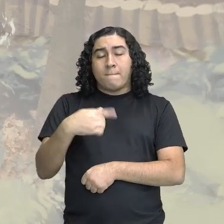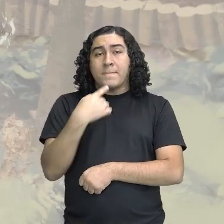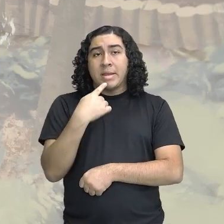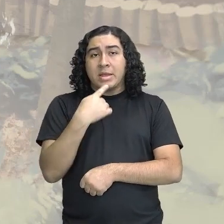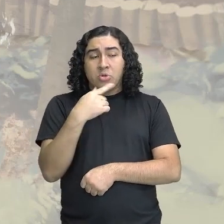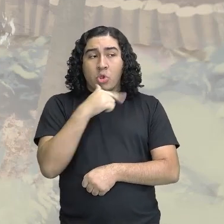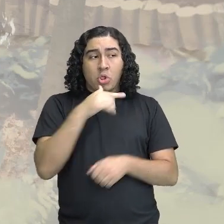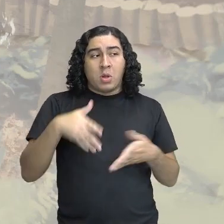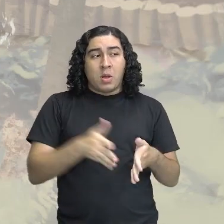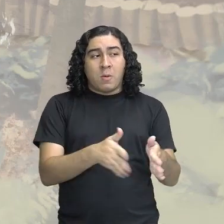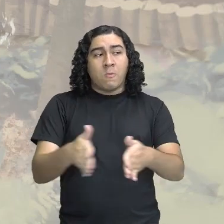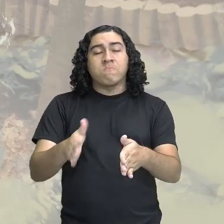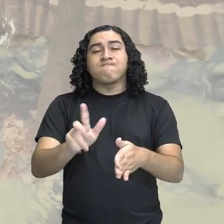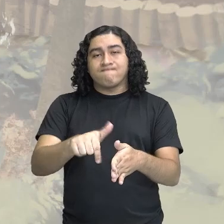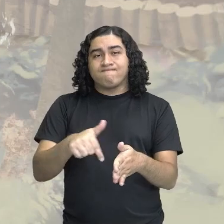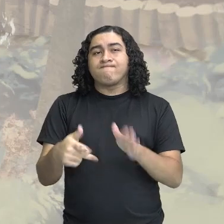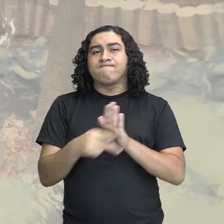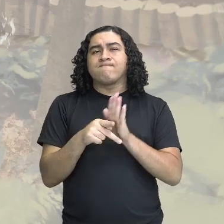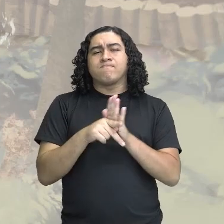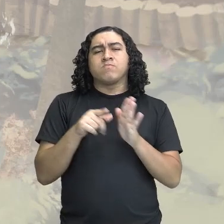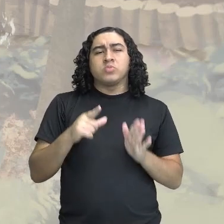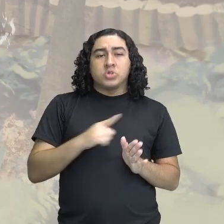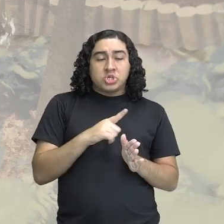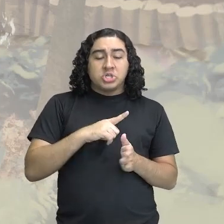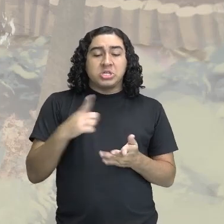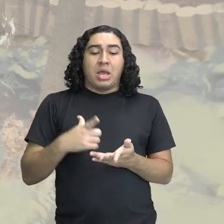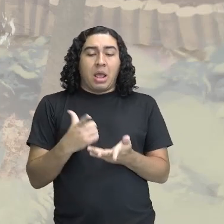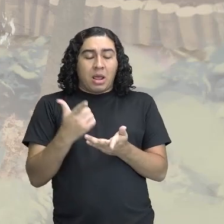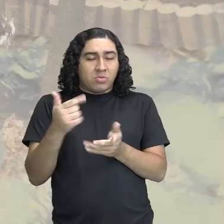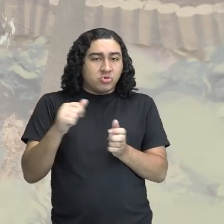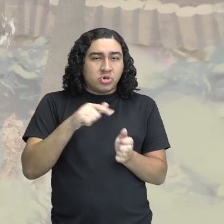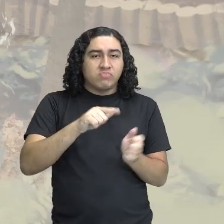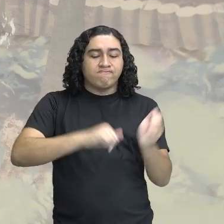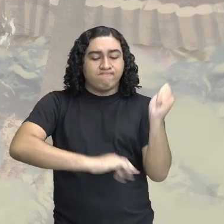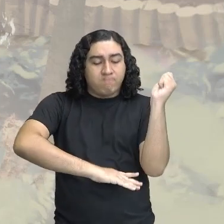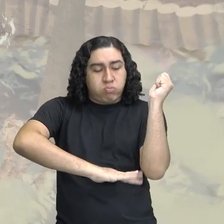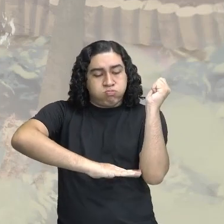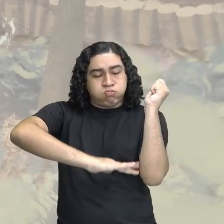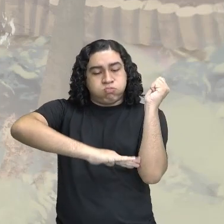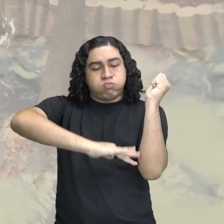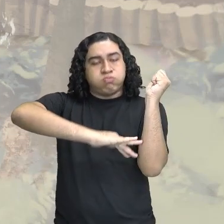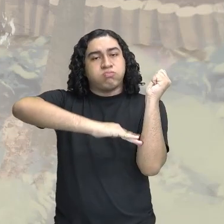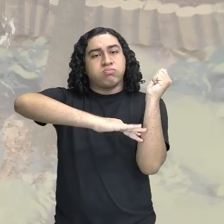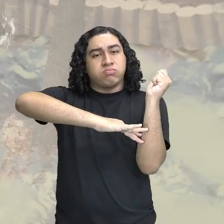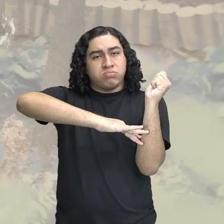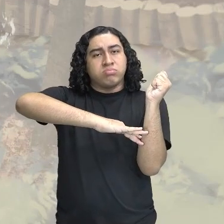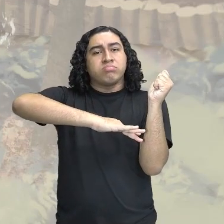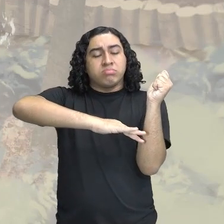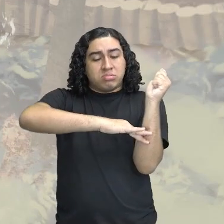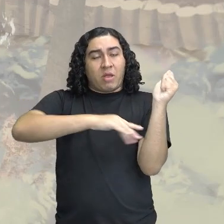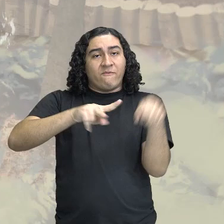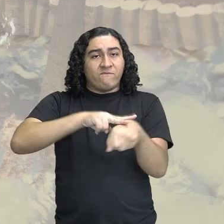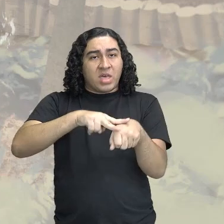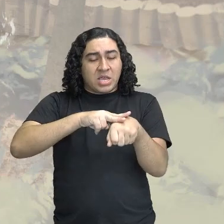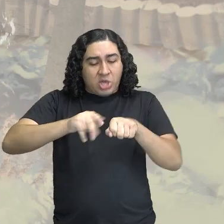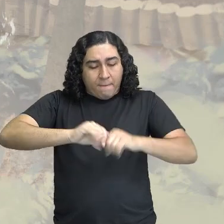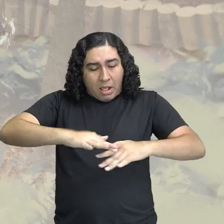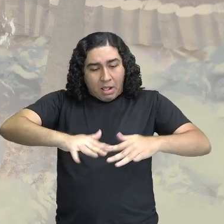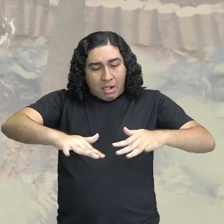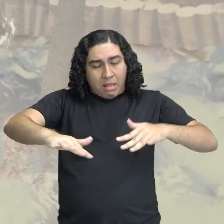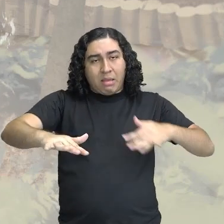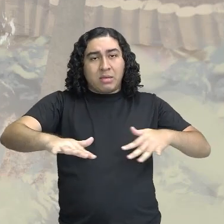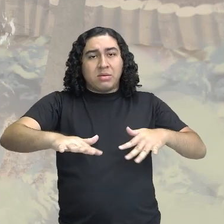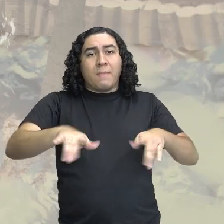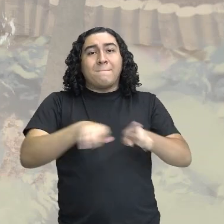era uma região pantanosa, uma região alagadiça. Então as áreas de cultivo acabaram